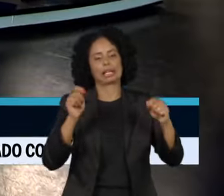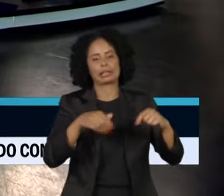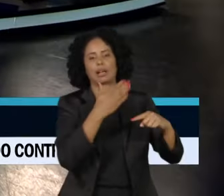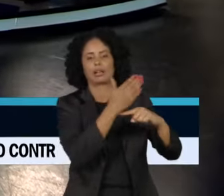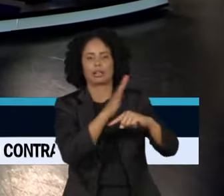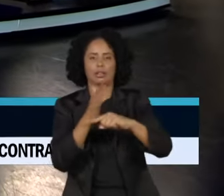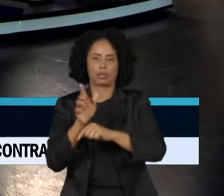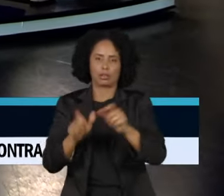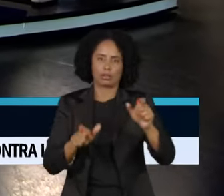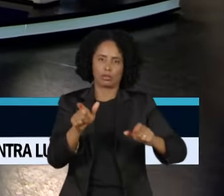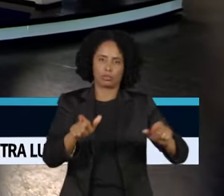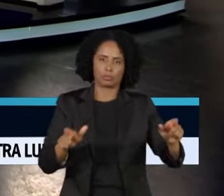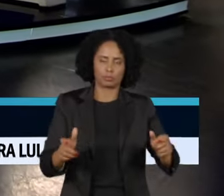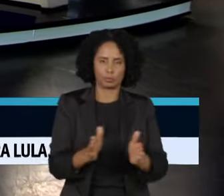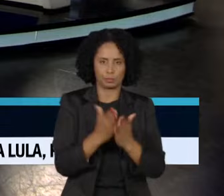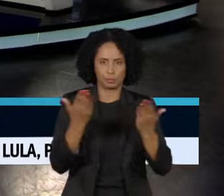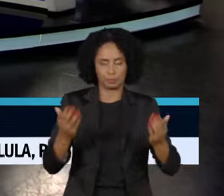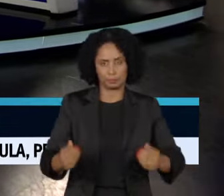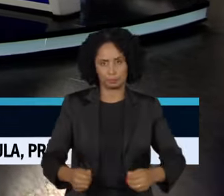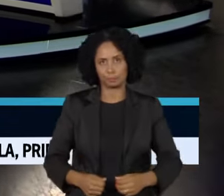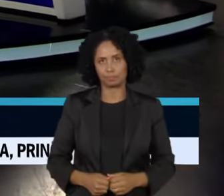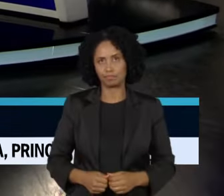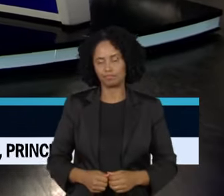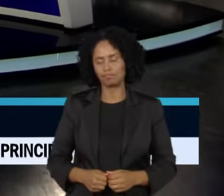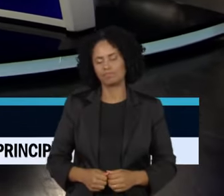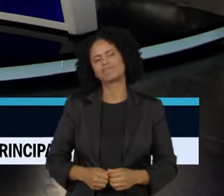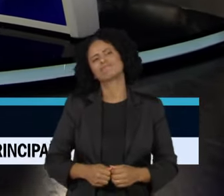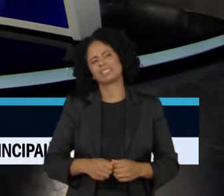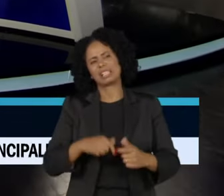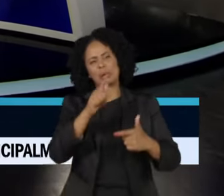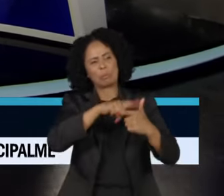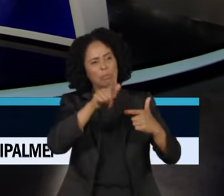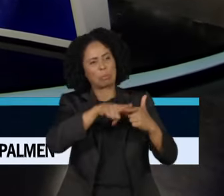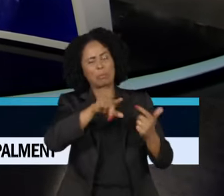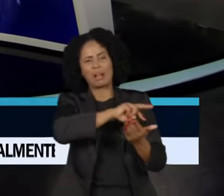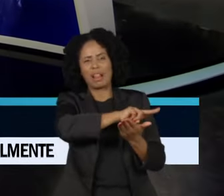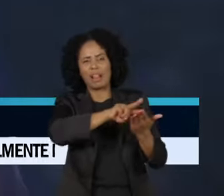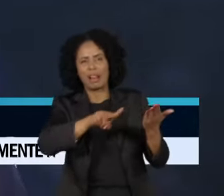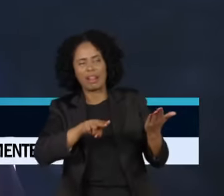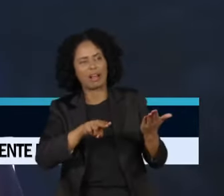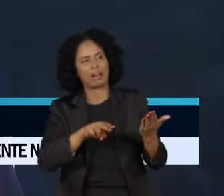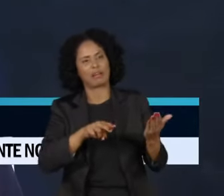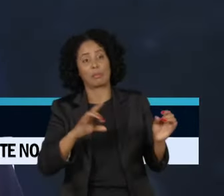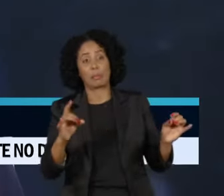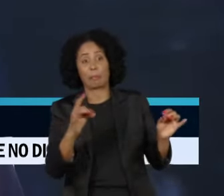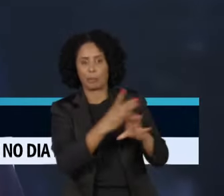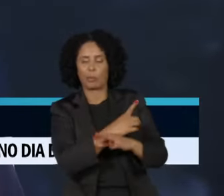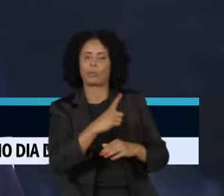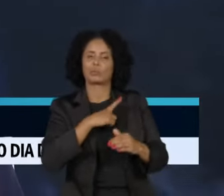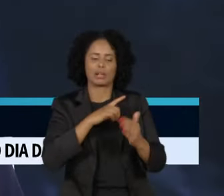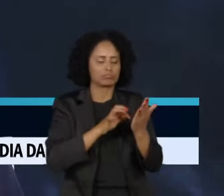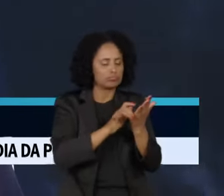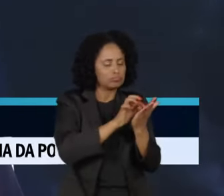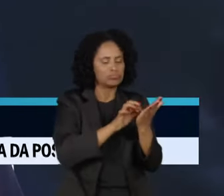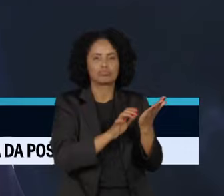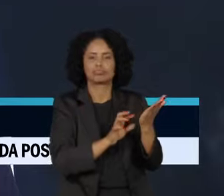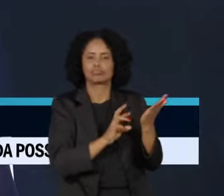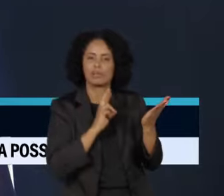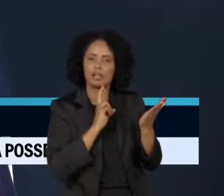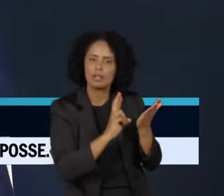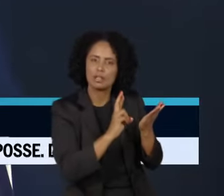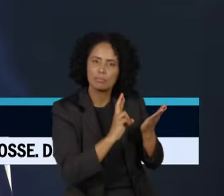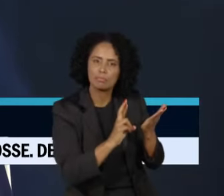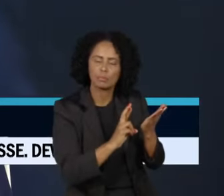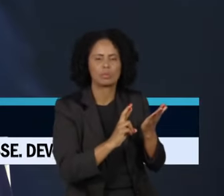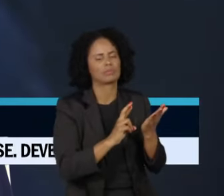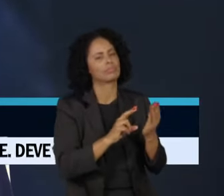disponíveis. Depois de tantos problemas, começam a sair os primeiros resultados aí do censo. A reportagem chamou a atenção para a importância